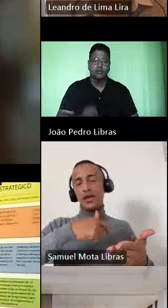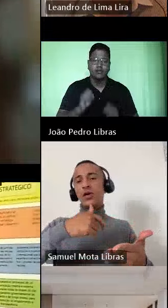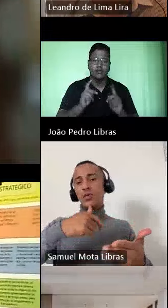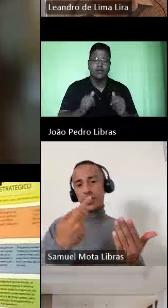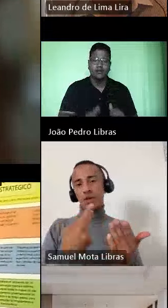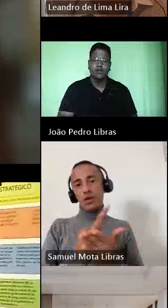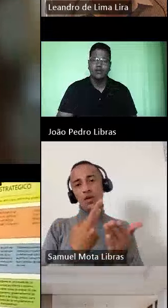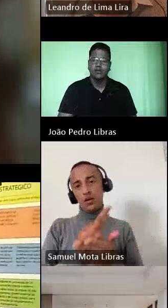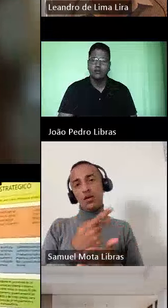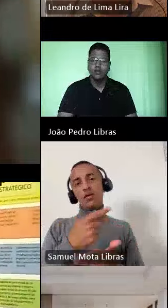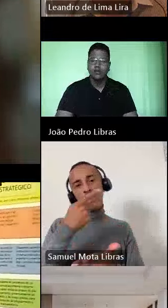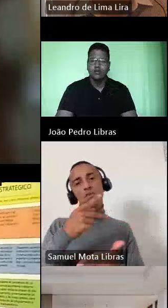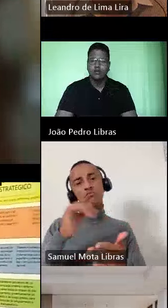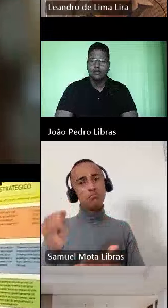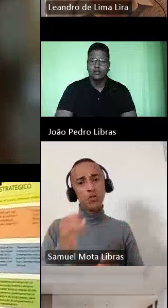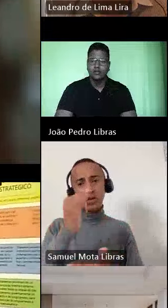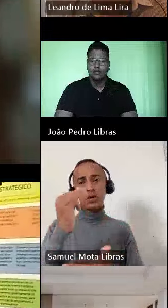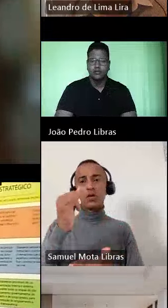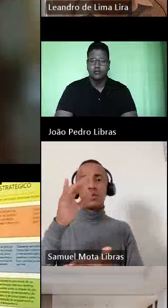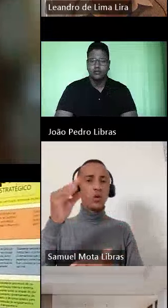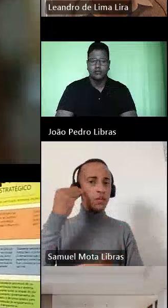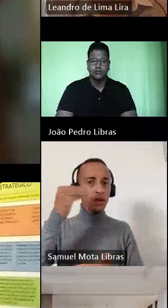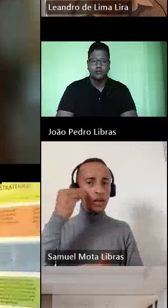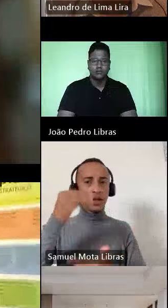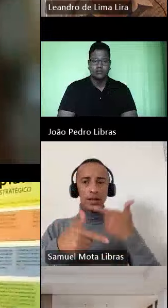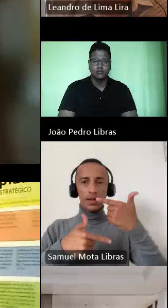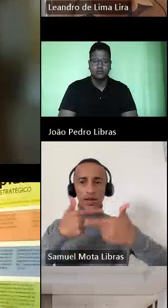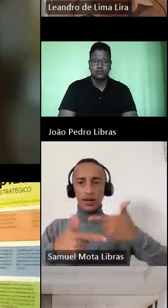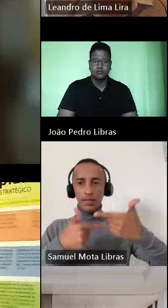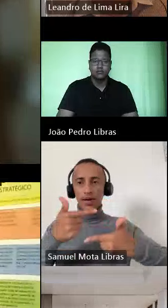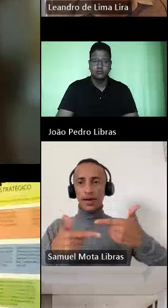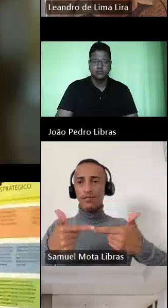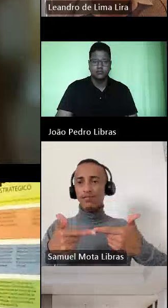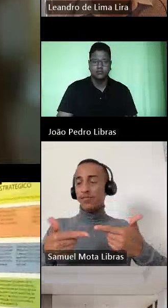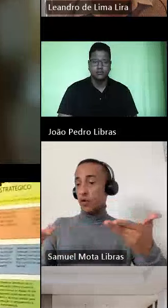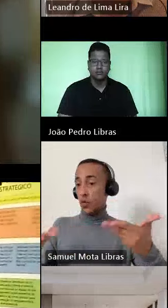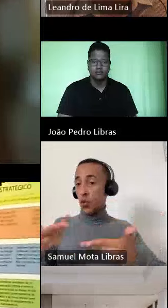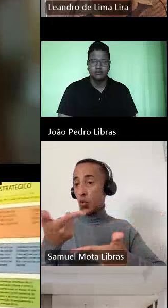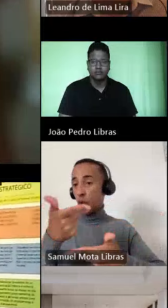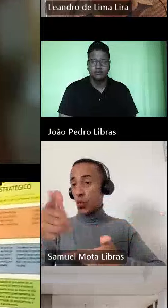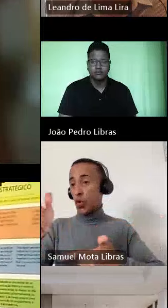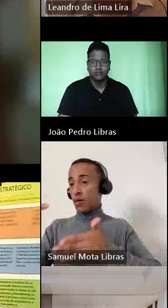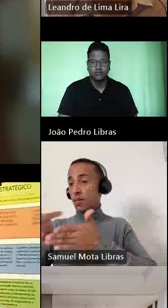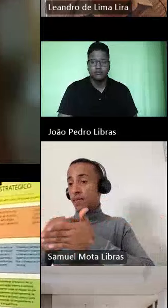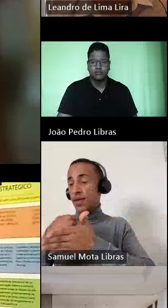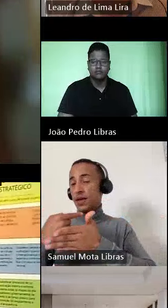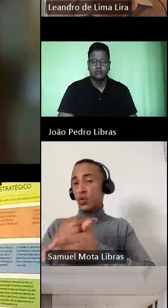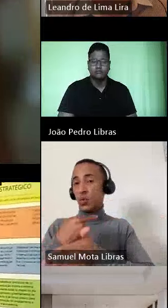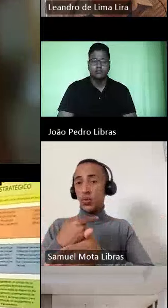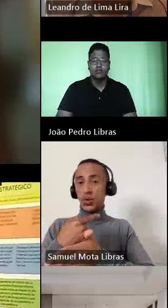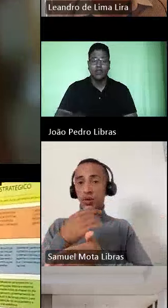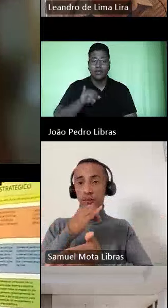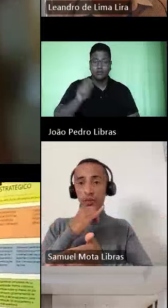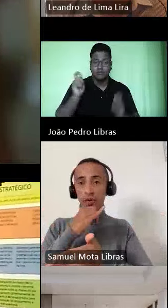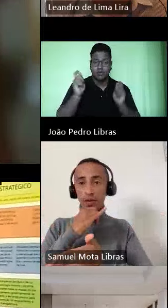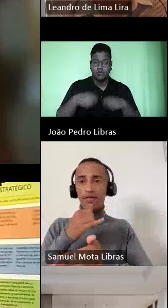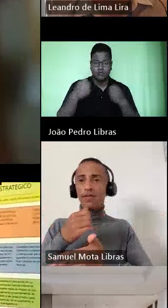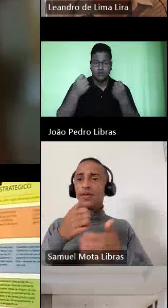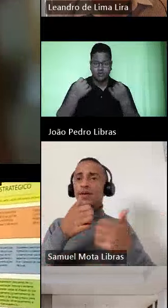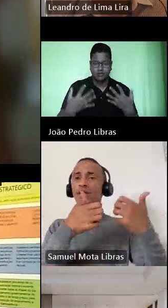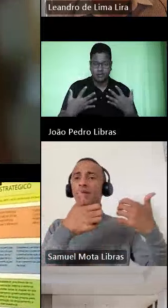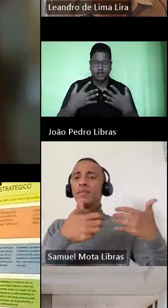uma outra Virgínia você tem mais um pouquinho de tempo fizer mais uma um questionamento aqui eh se possível Queria que falasse um pouco sobre agora sobre